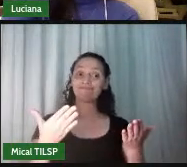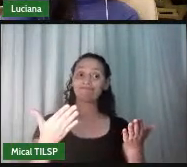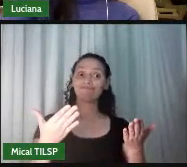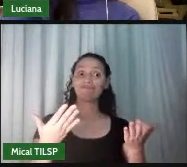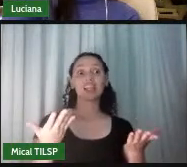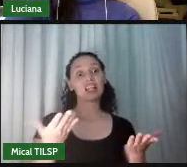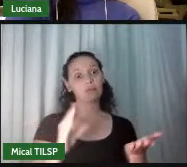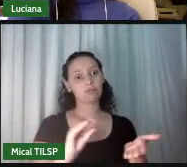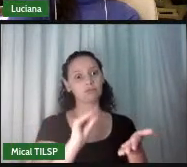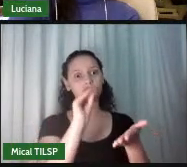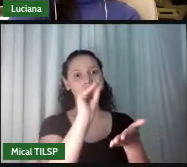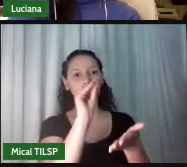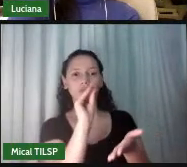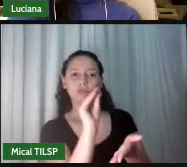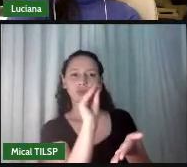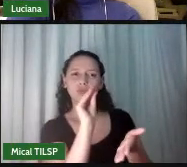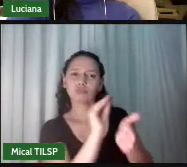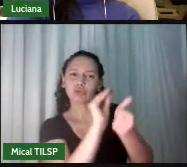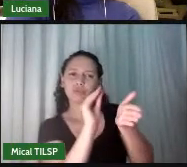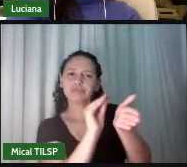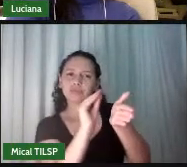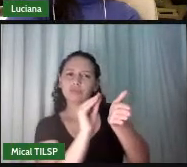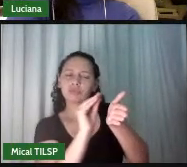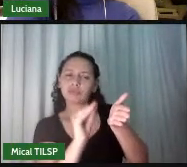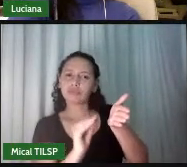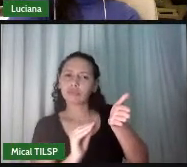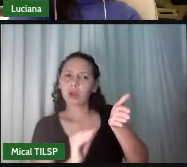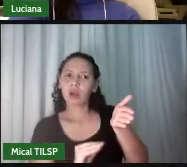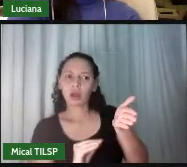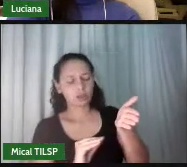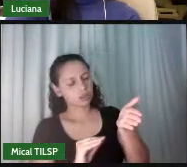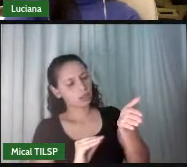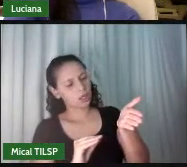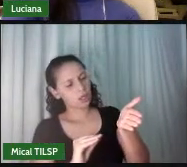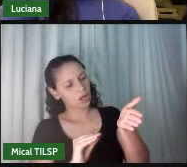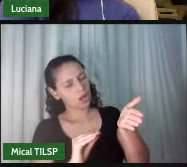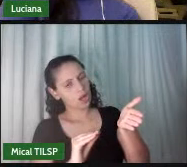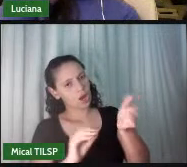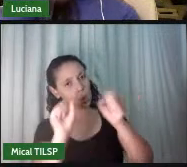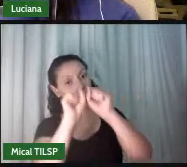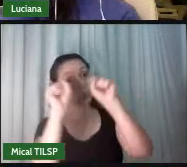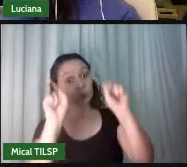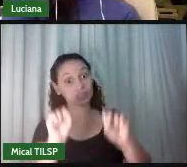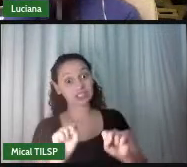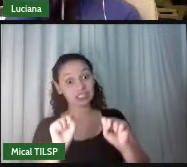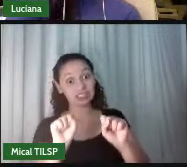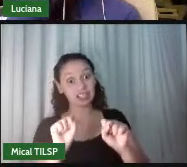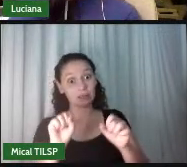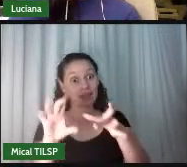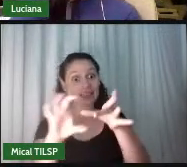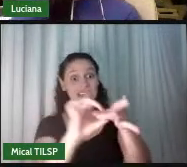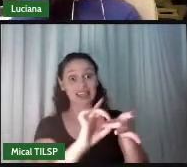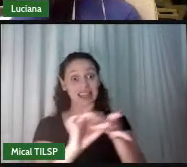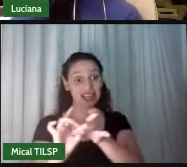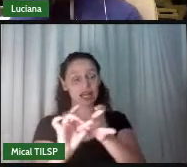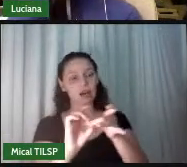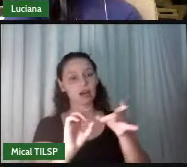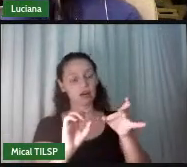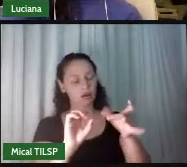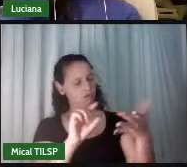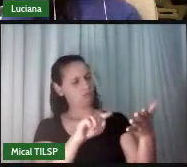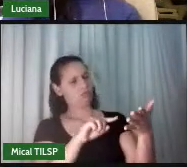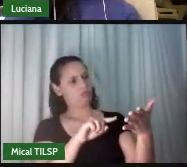né, no caso do servidor público do Executivo Federal, isso é tudo jogado num sistema único, e aí acende uma luz amarela.